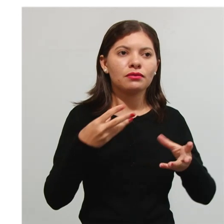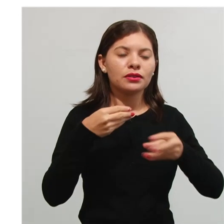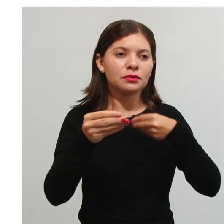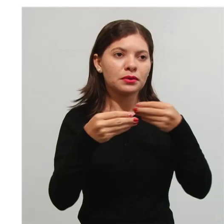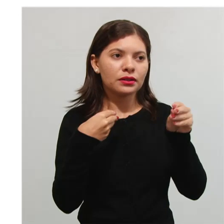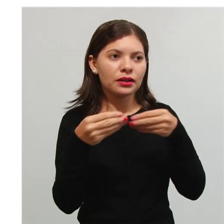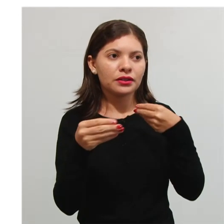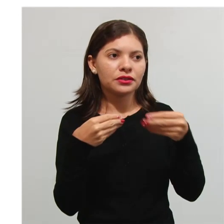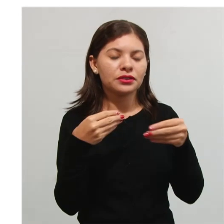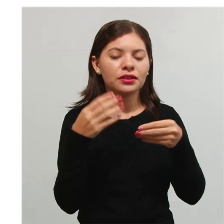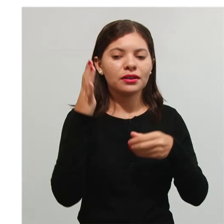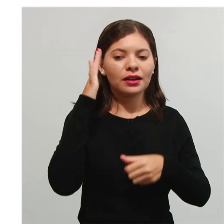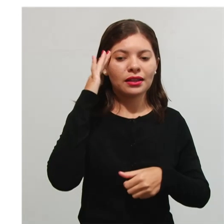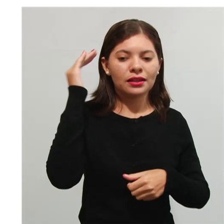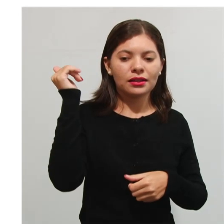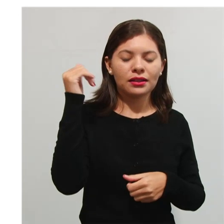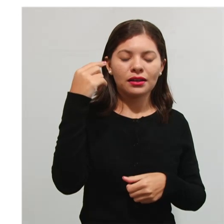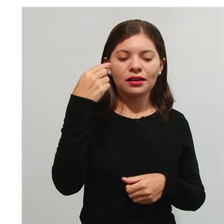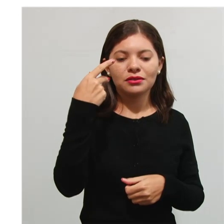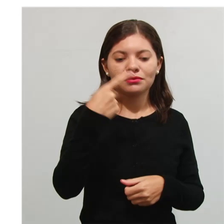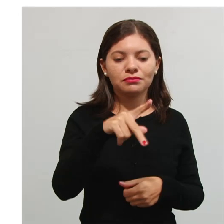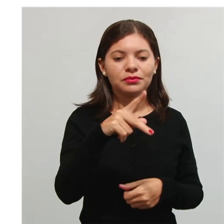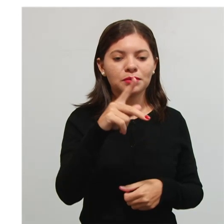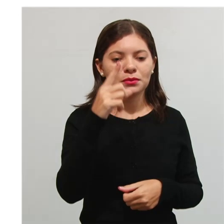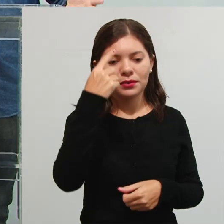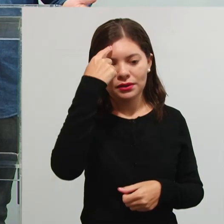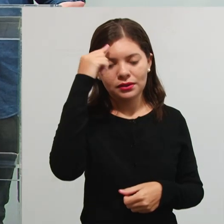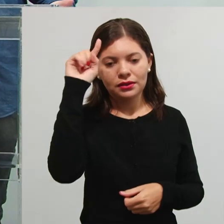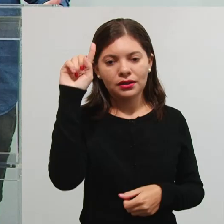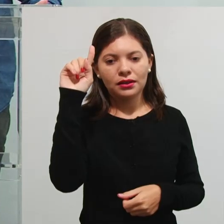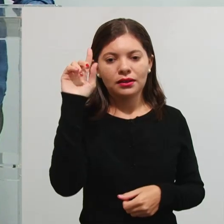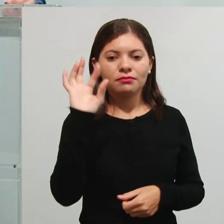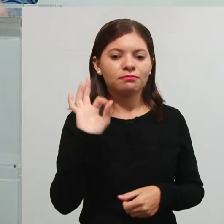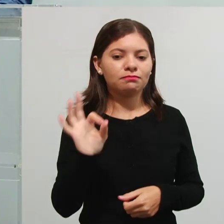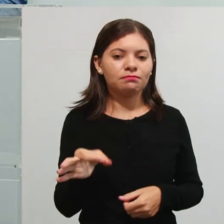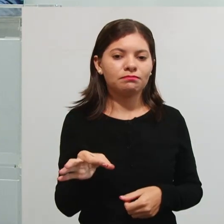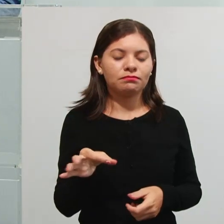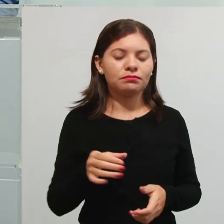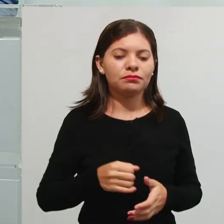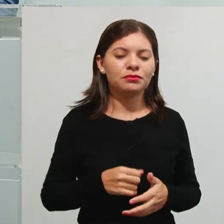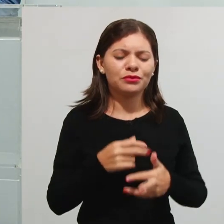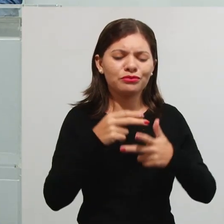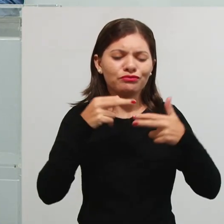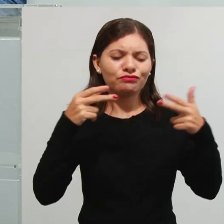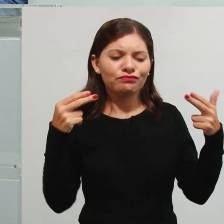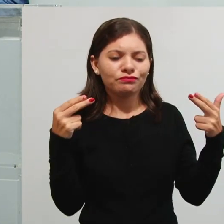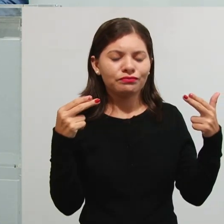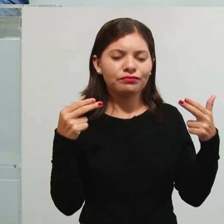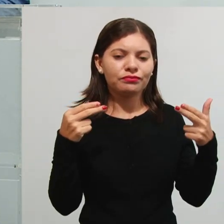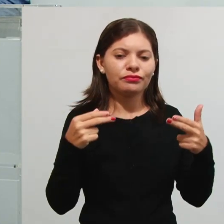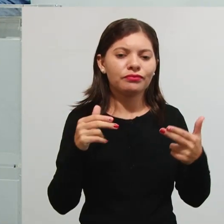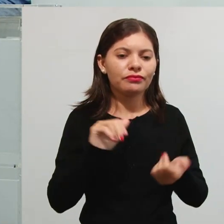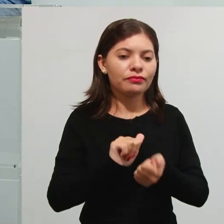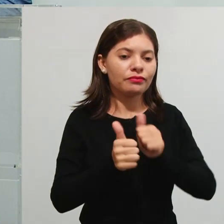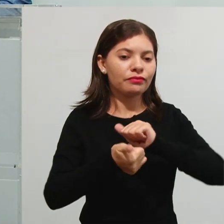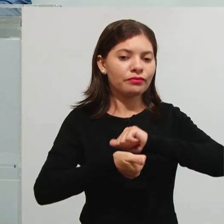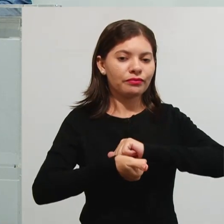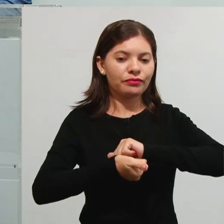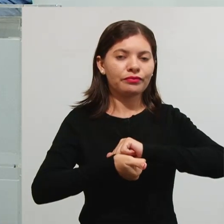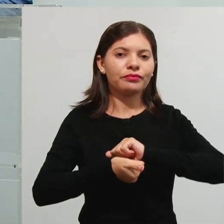justamente você entender que a sua ideia deu certo ou não deu certo por vários motivos e saber se adaptar, se